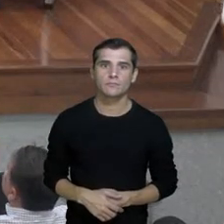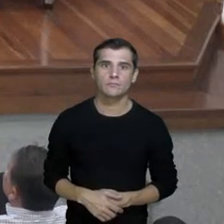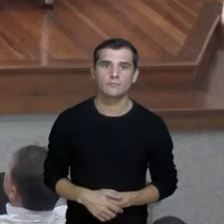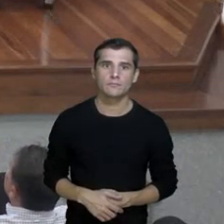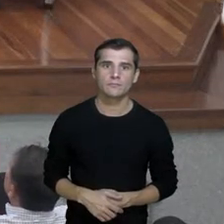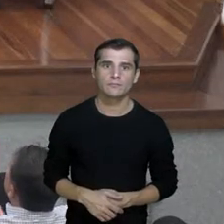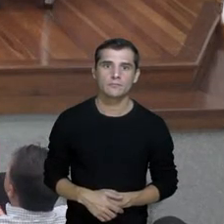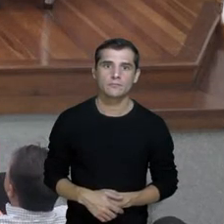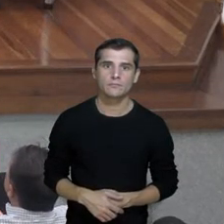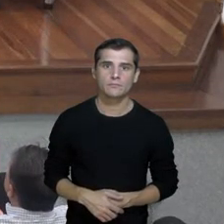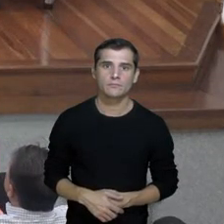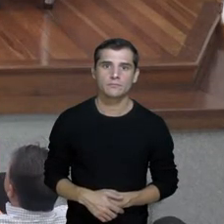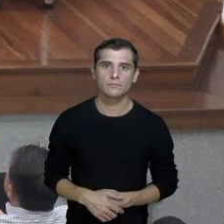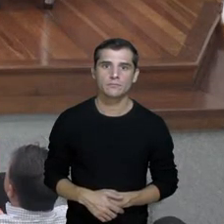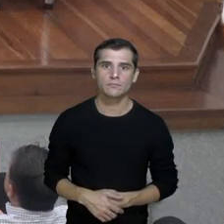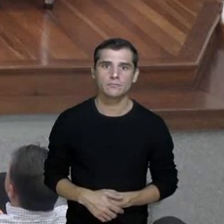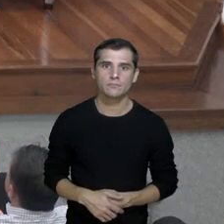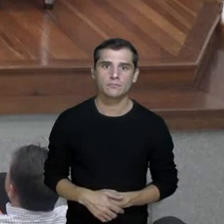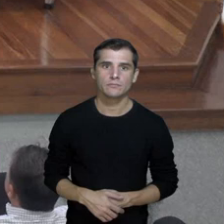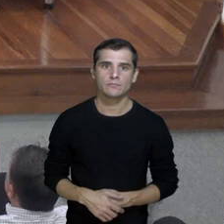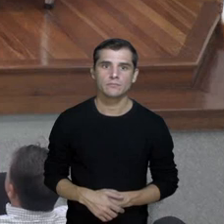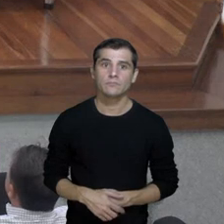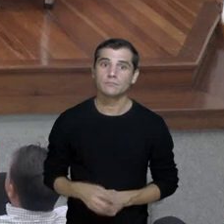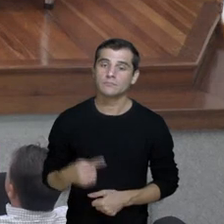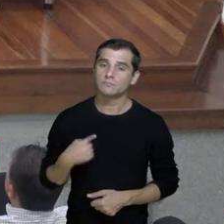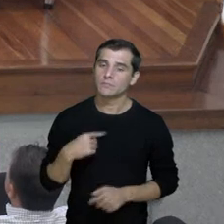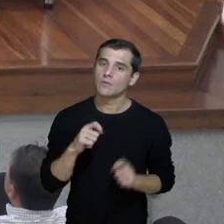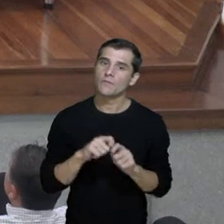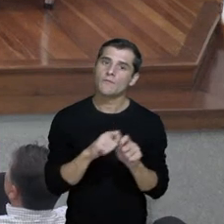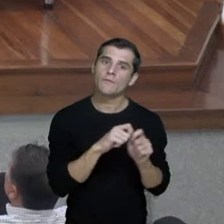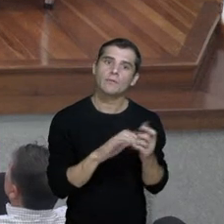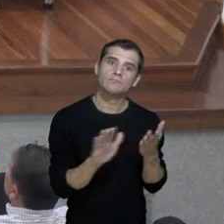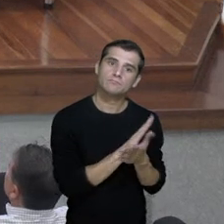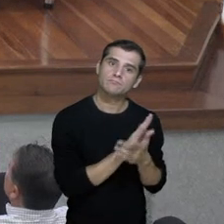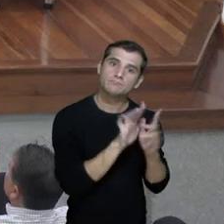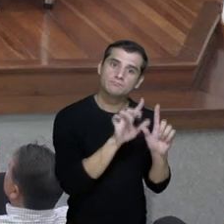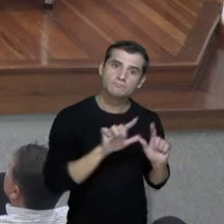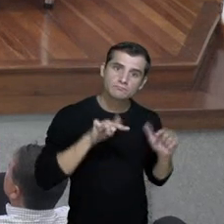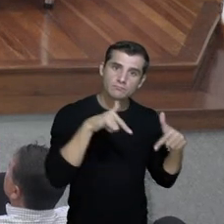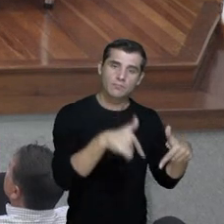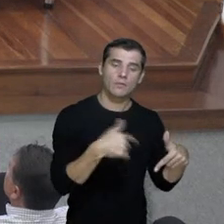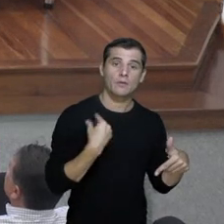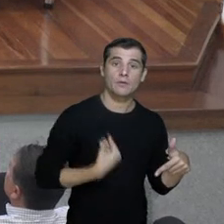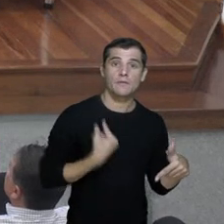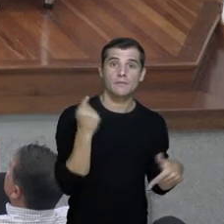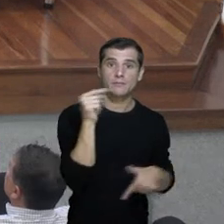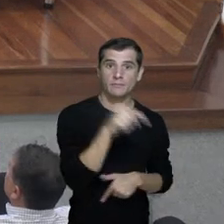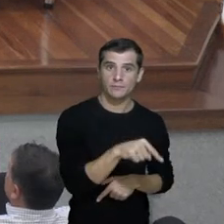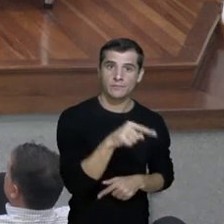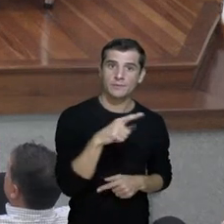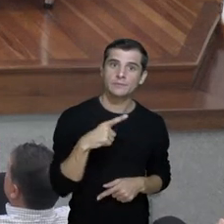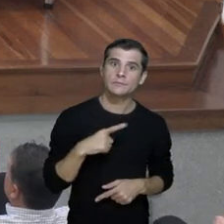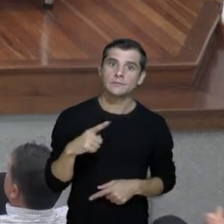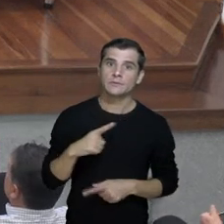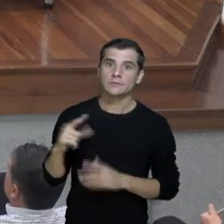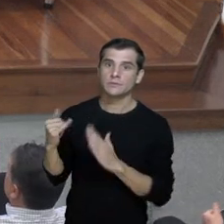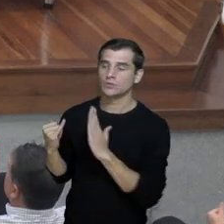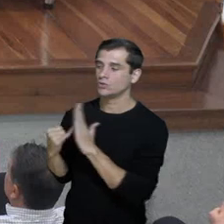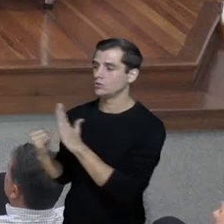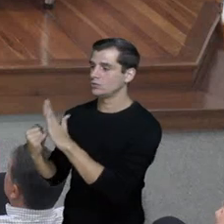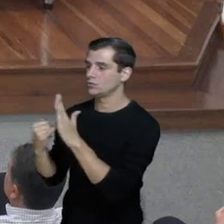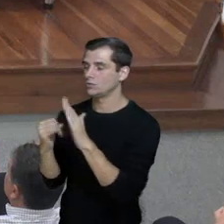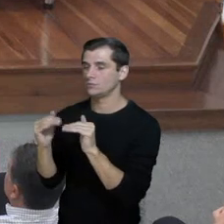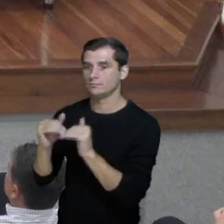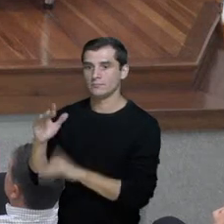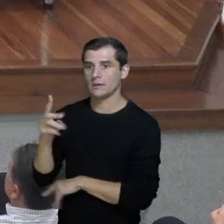Ah eu tenho feito bastante ações tá coisas assim para mais de 100 instituições mais de 100